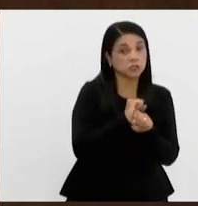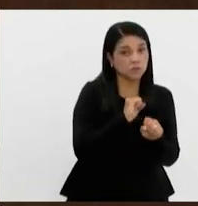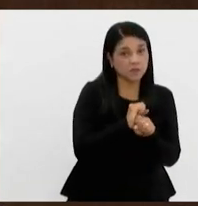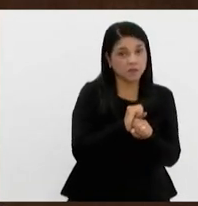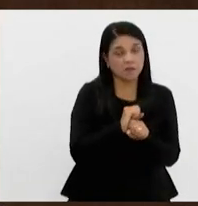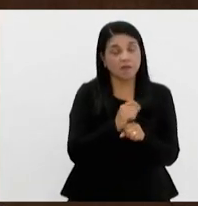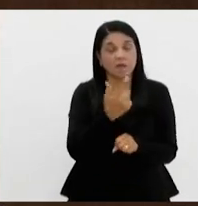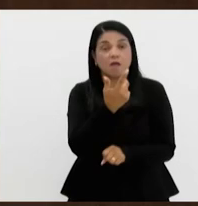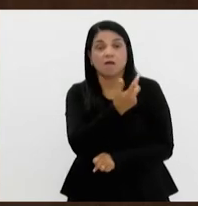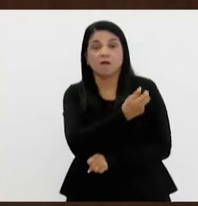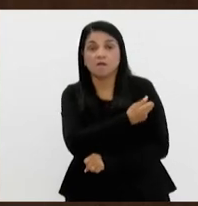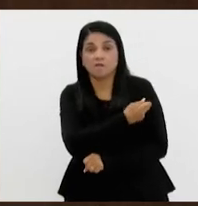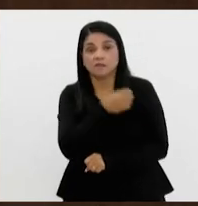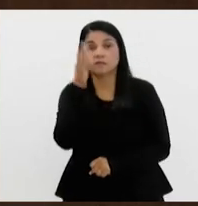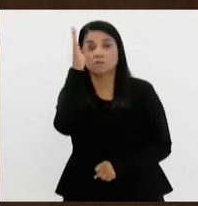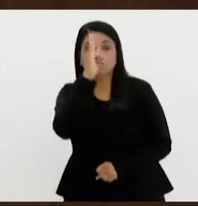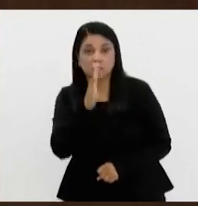desenvolvida.